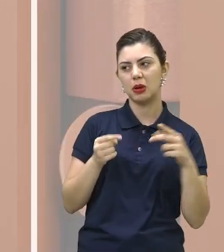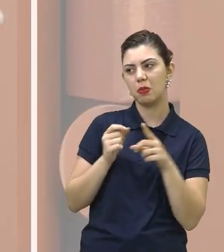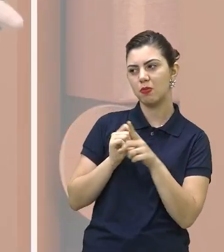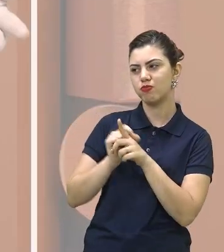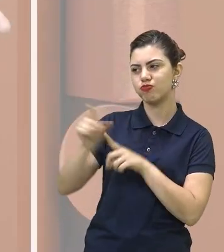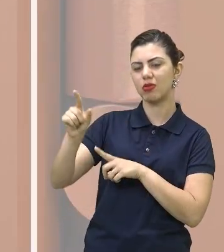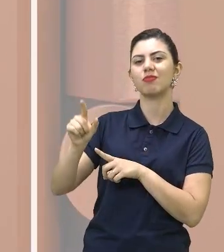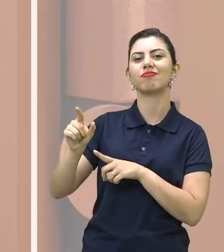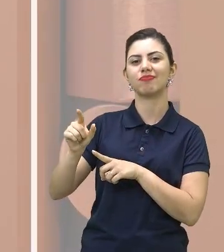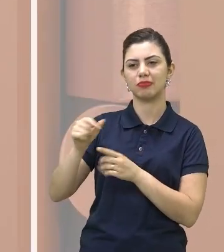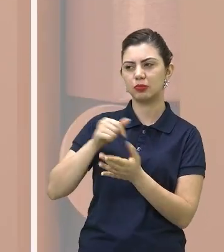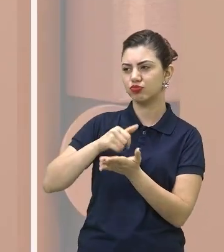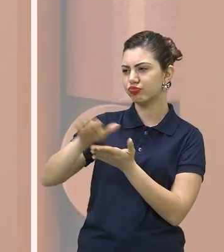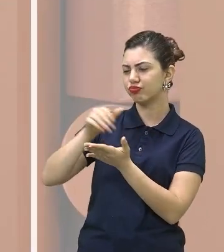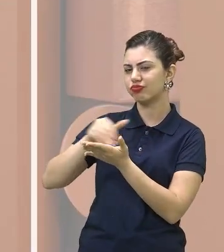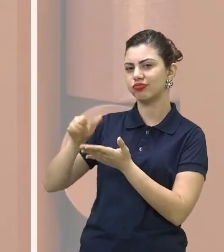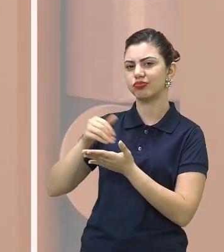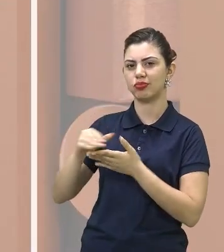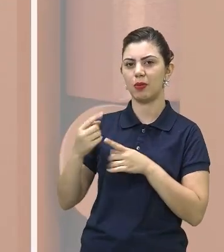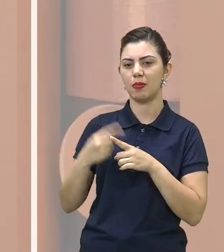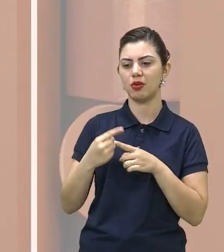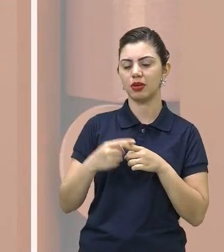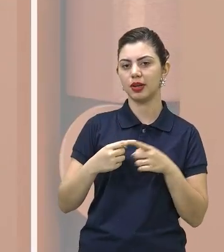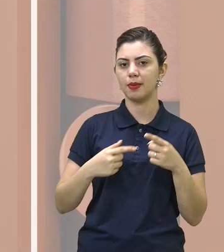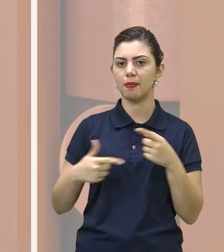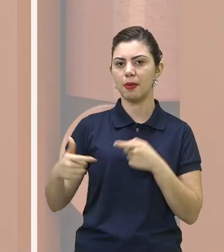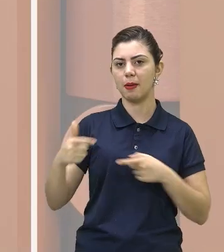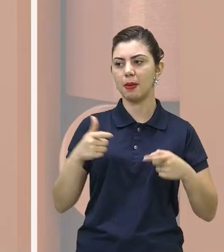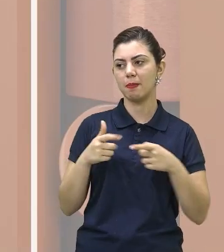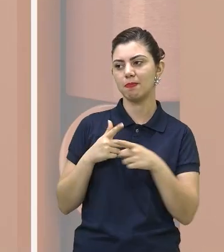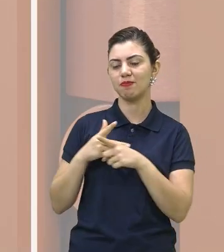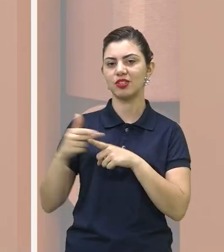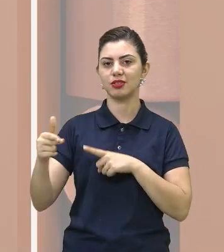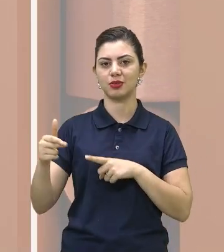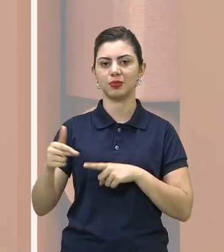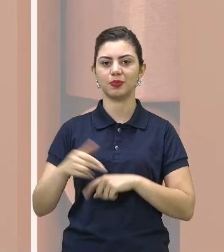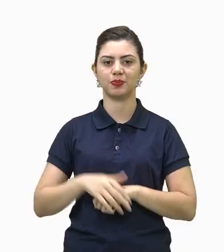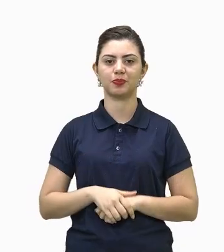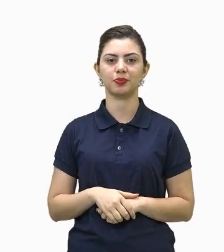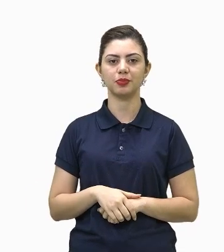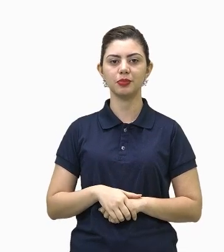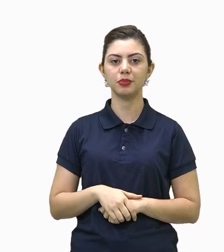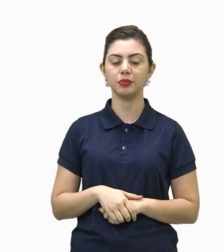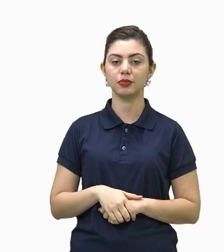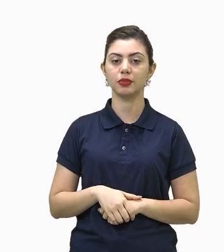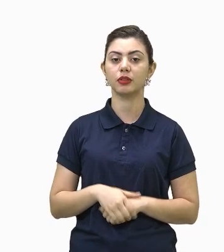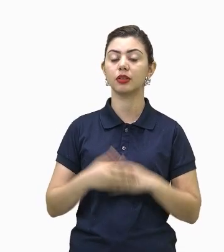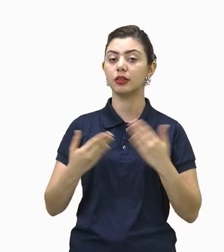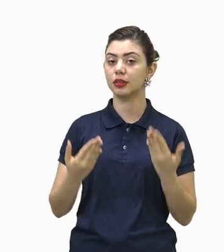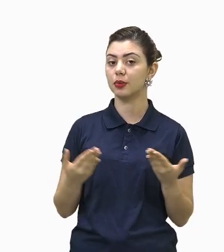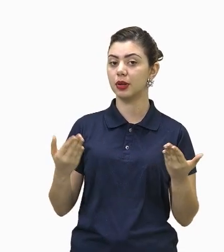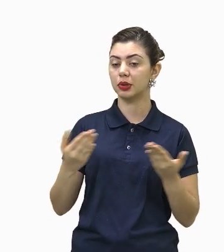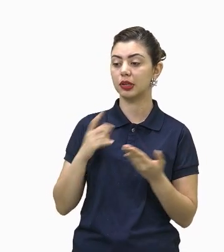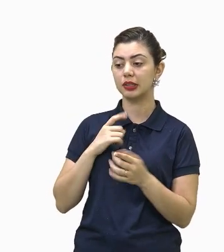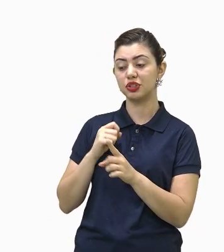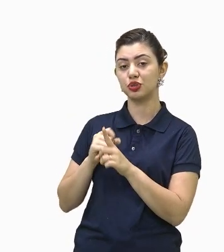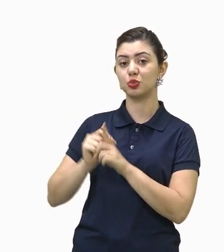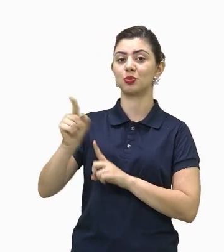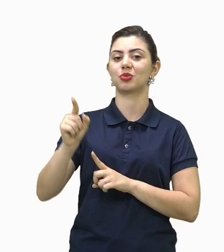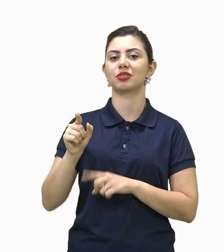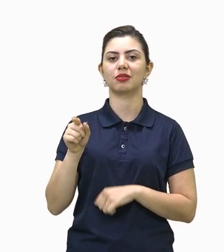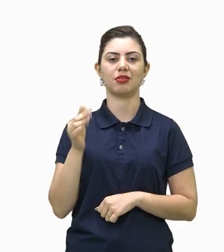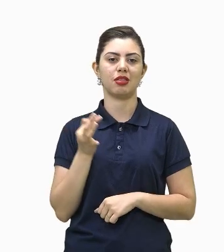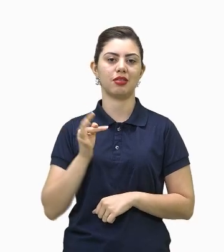desse território, então, ligado agora aonde? Ao Maranhão. Continuemos, olha só, nós temos, então, a expulsão dos franceses.